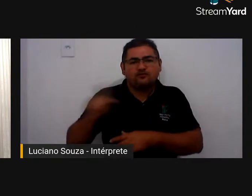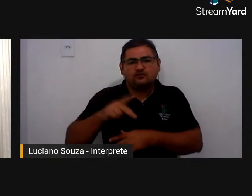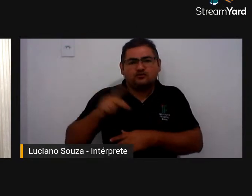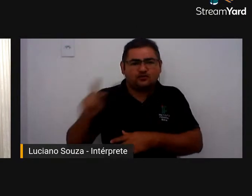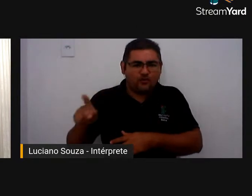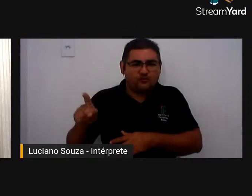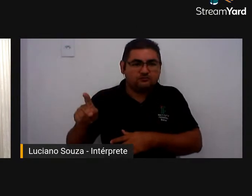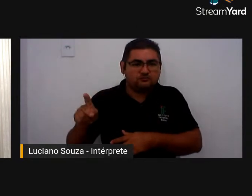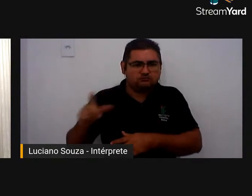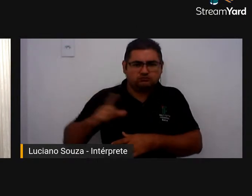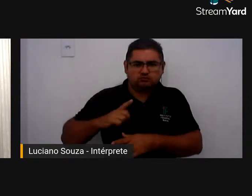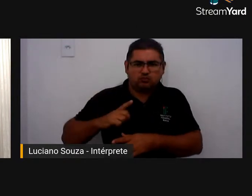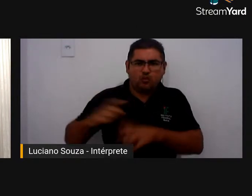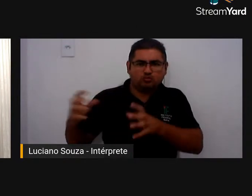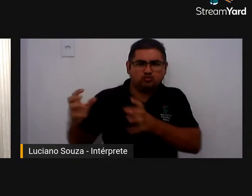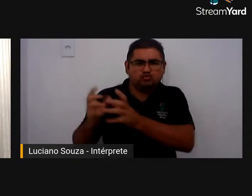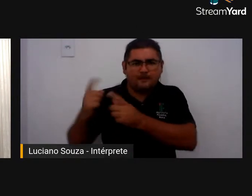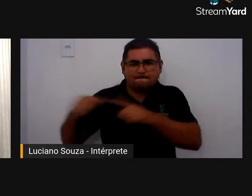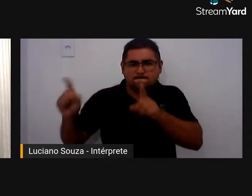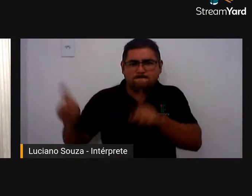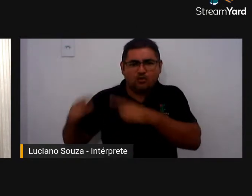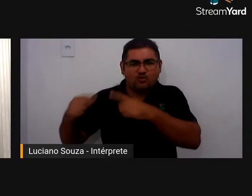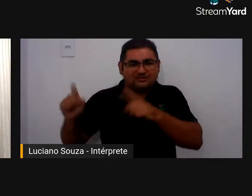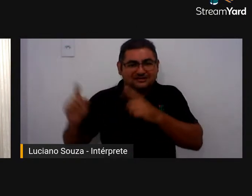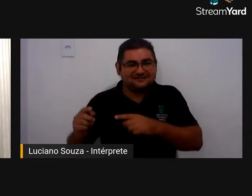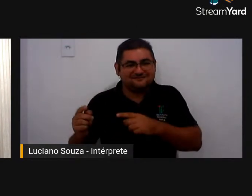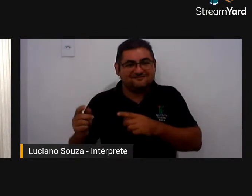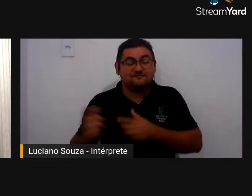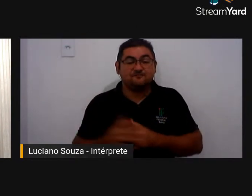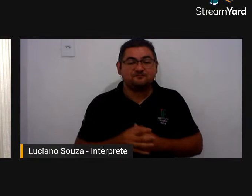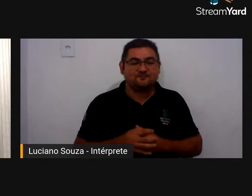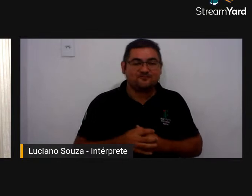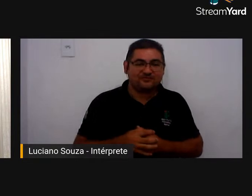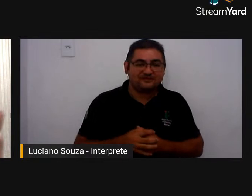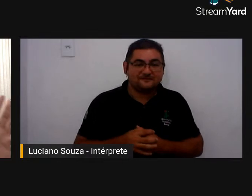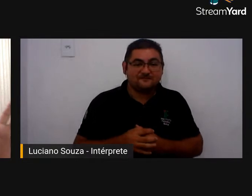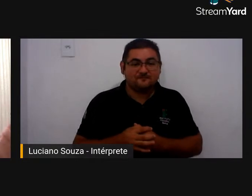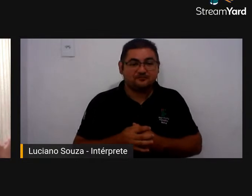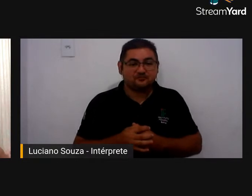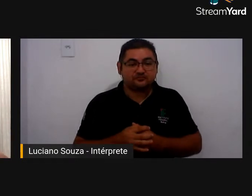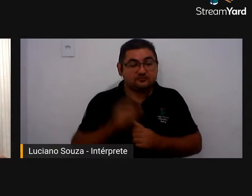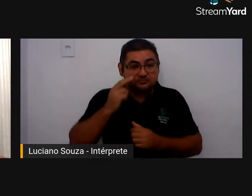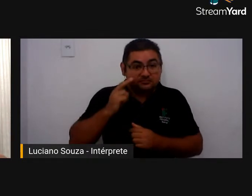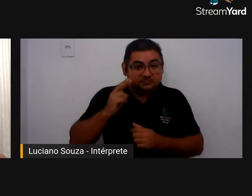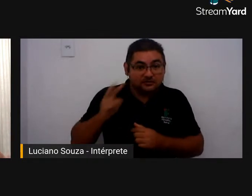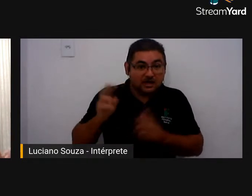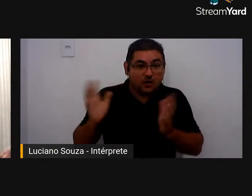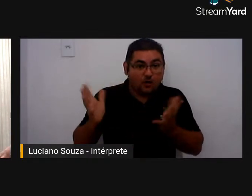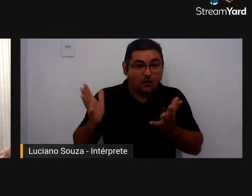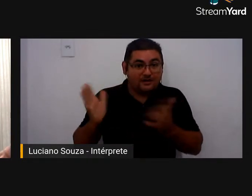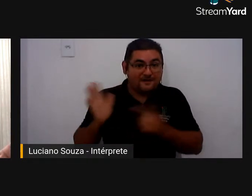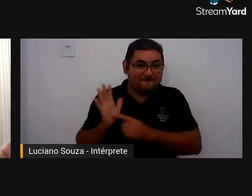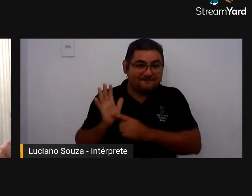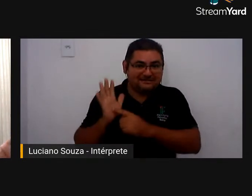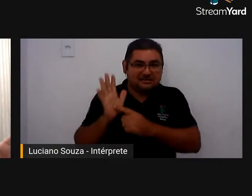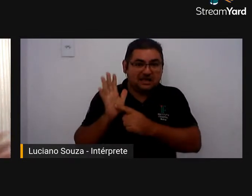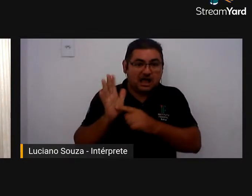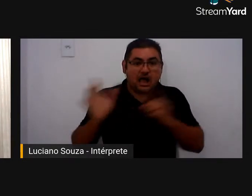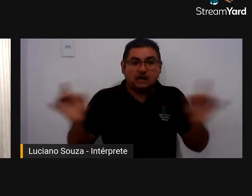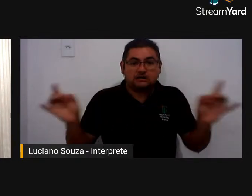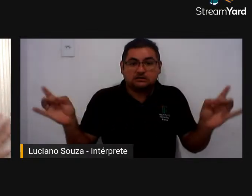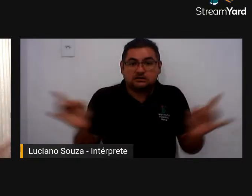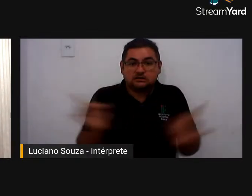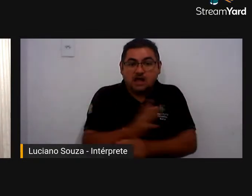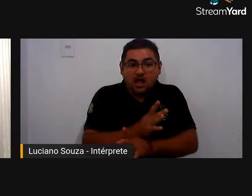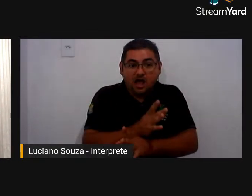conexões estalos e faíscas e o a grande atração da noite que vai encerrar o